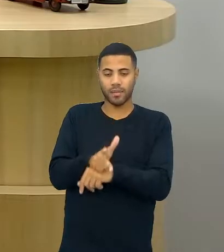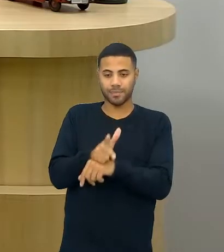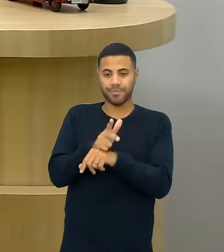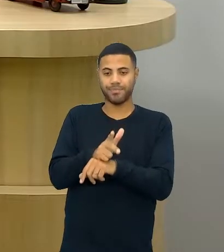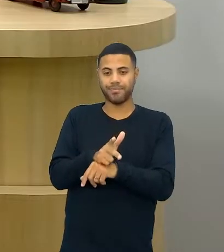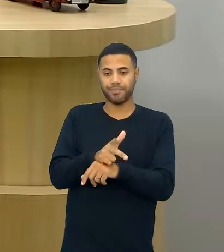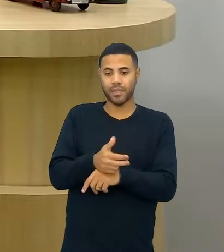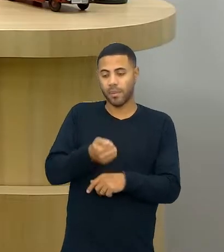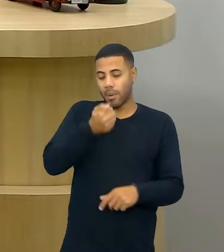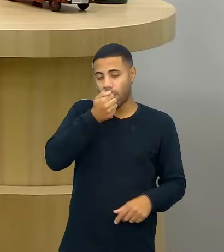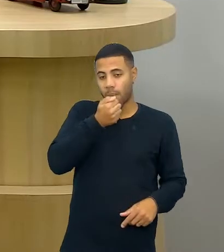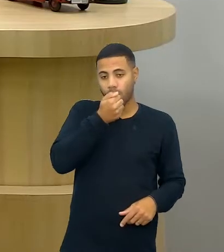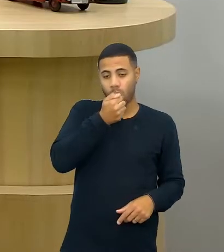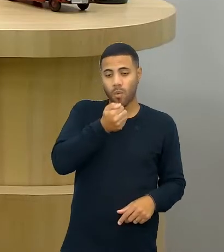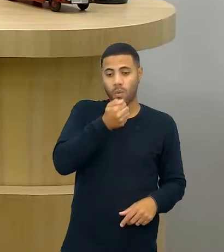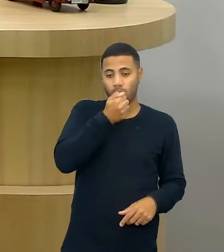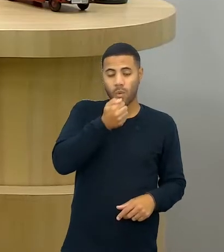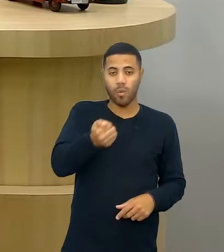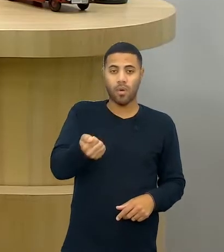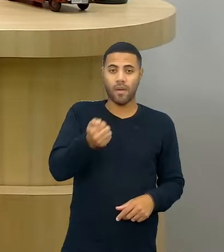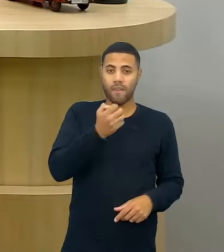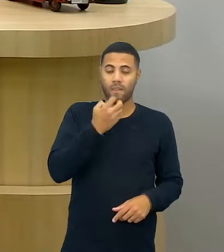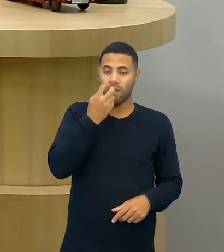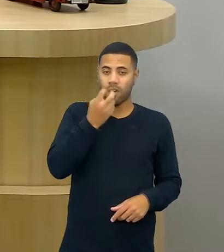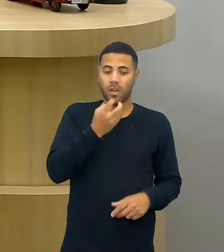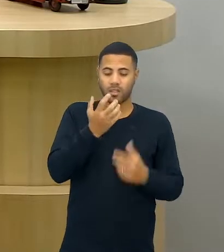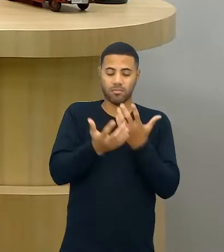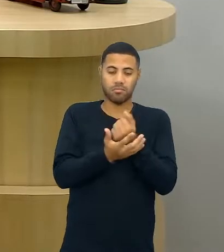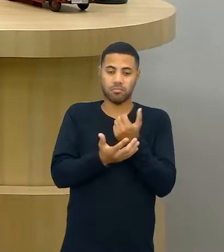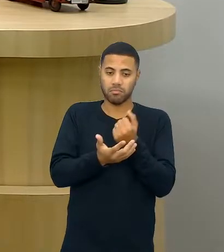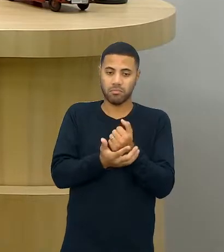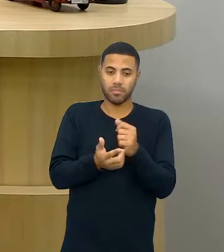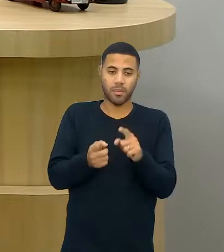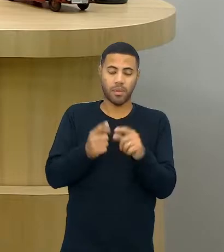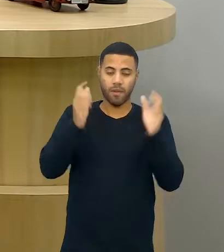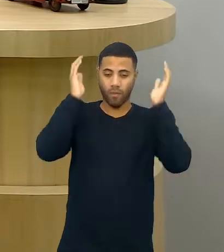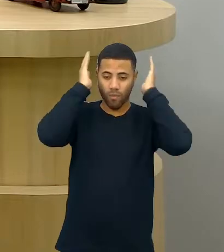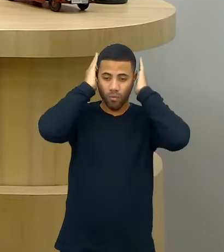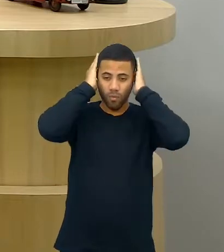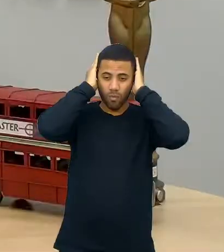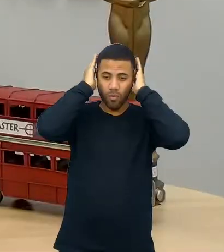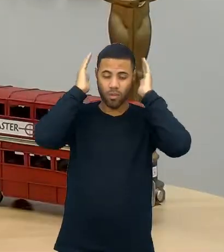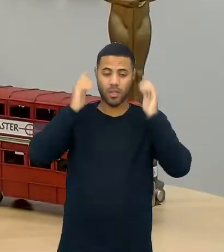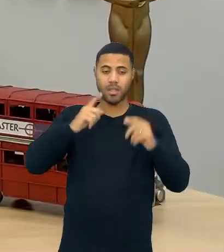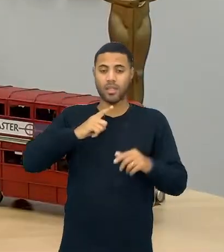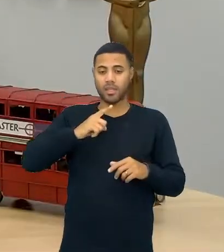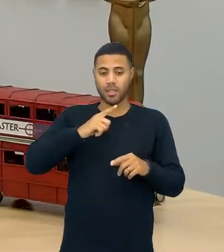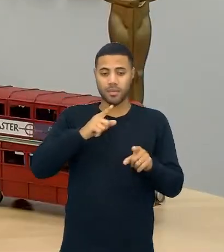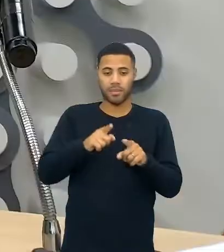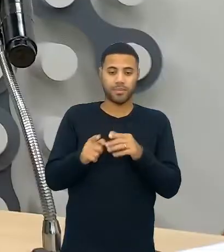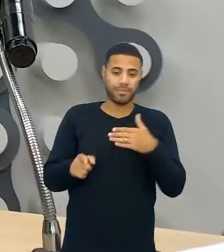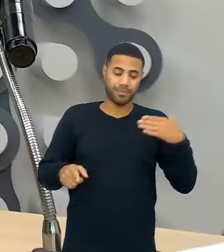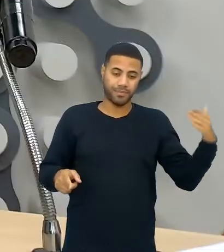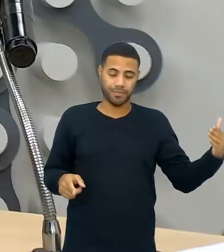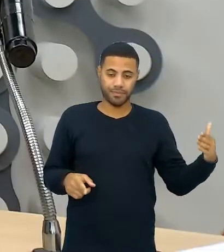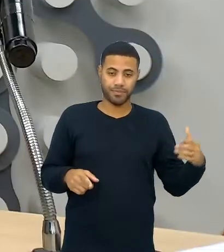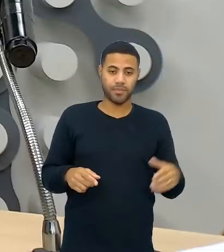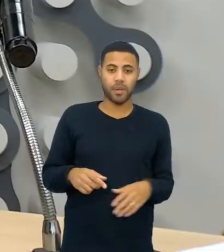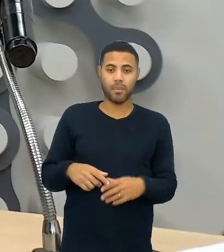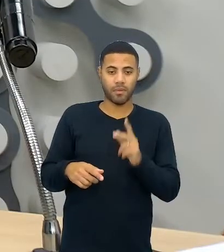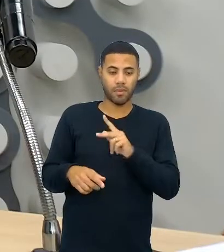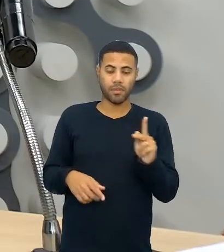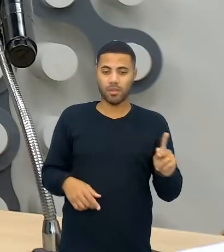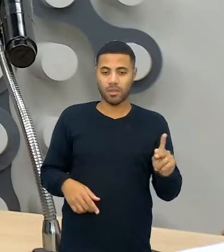celular, fone de ouvido, e é isso. E ao meu lado direito está a professora Ilana. Eu sou de estatura